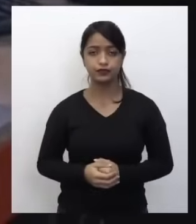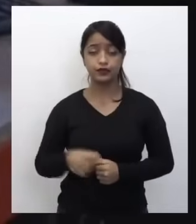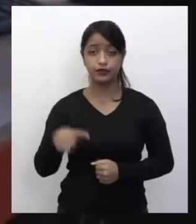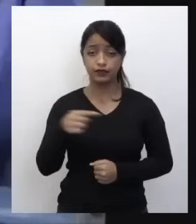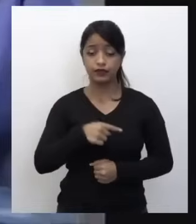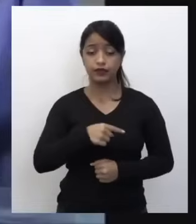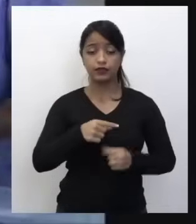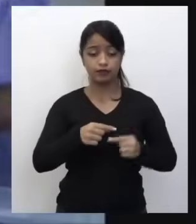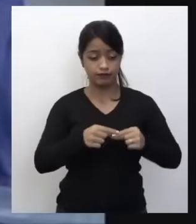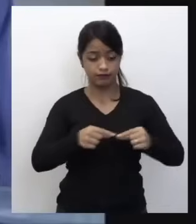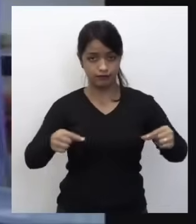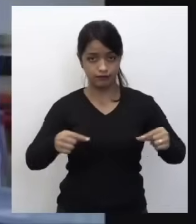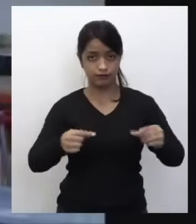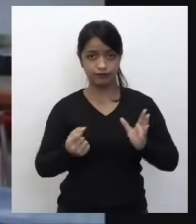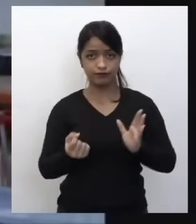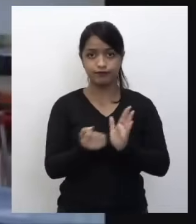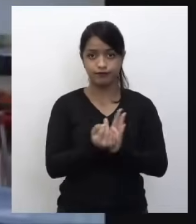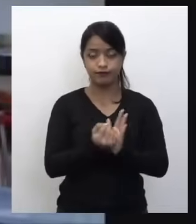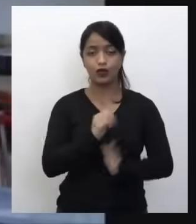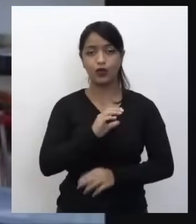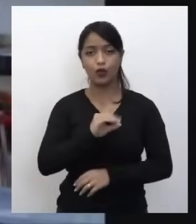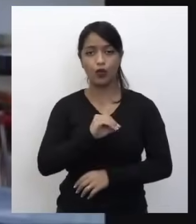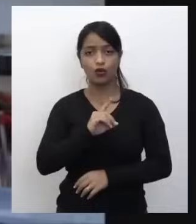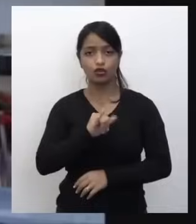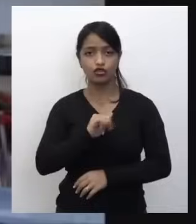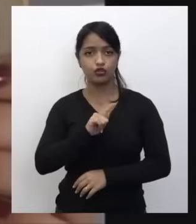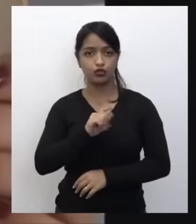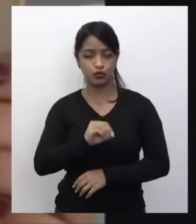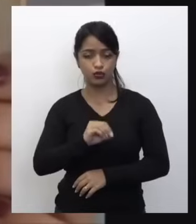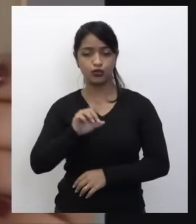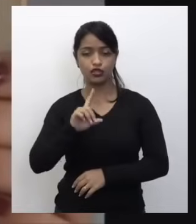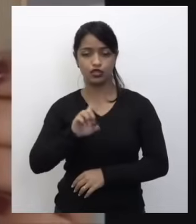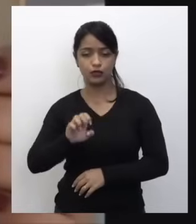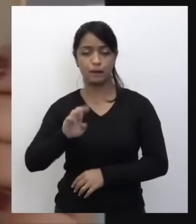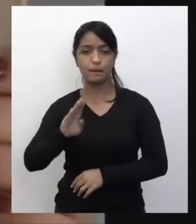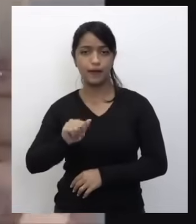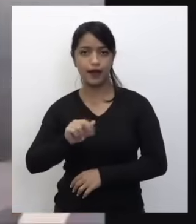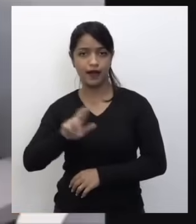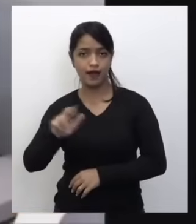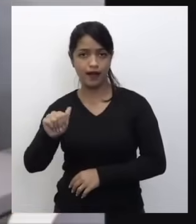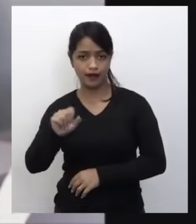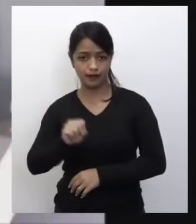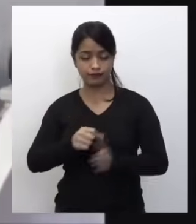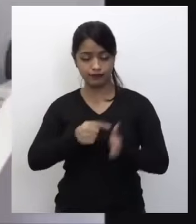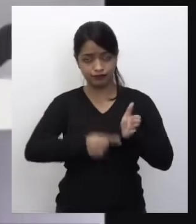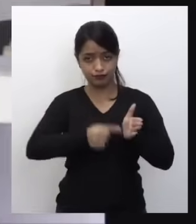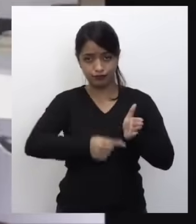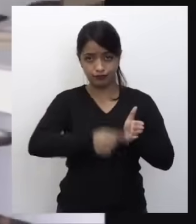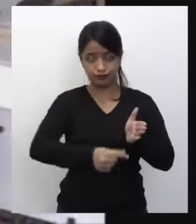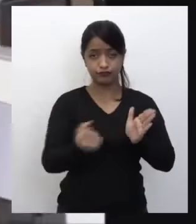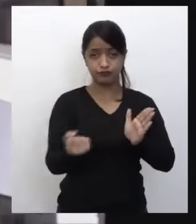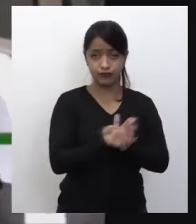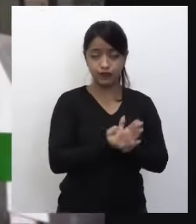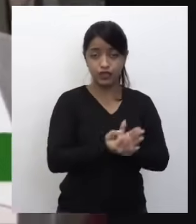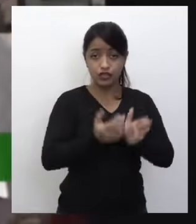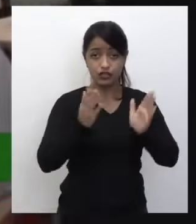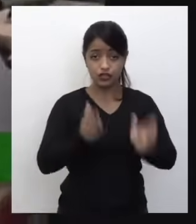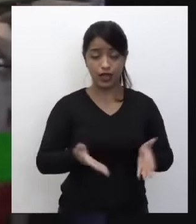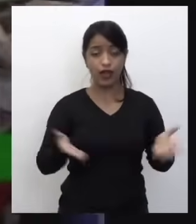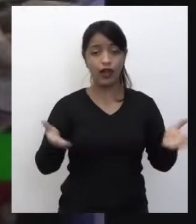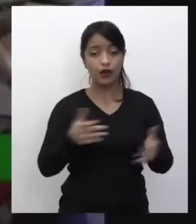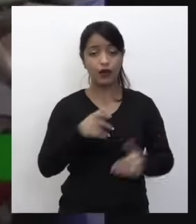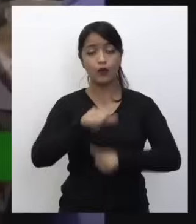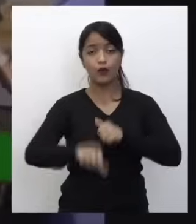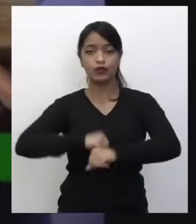código de barras. É o início do processo de catalogação. Depois de receber o código de barras, é hora de fazer a digitalização.